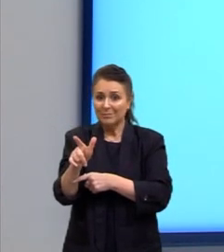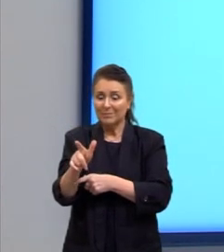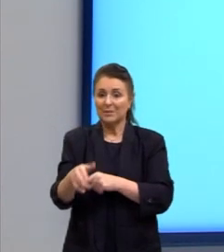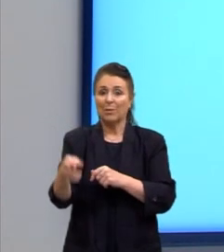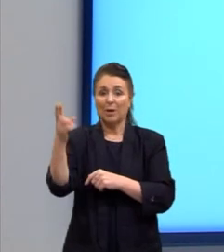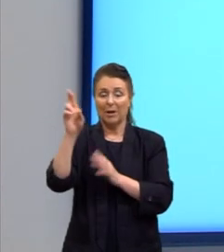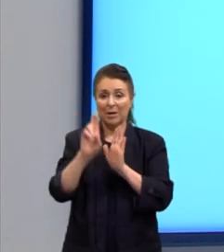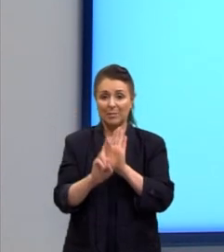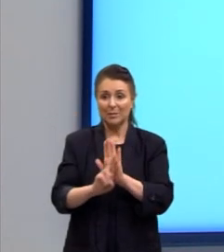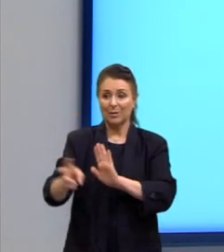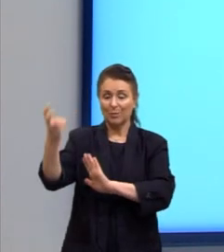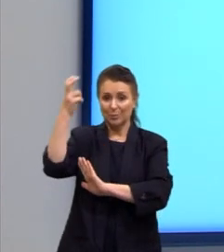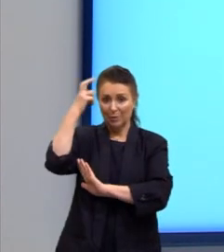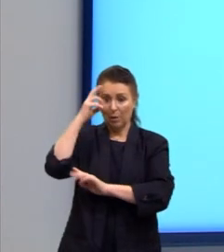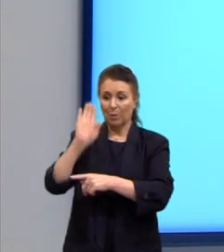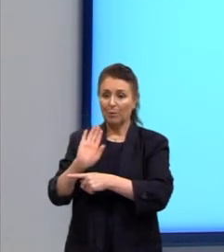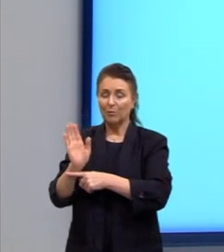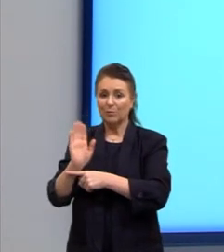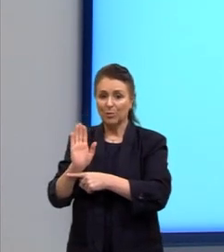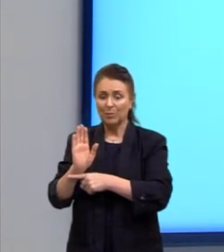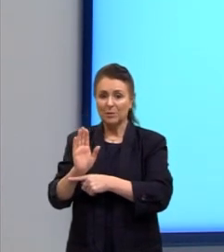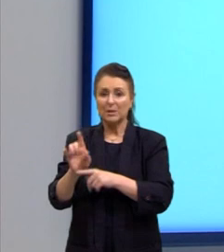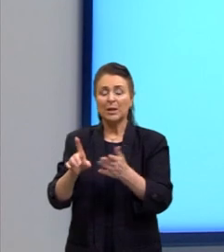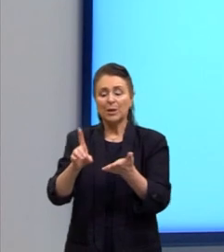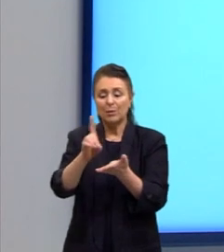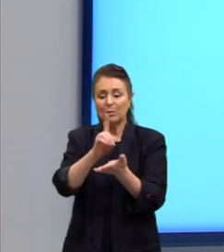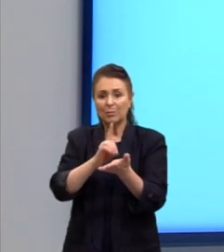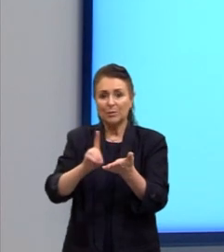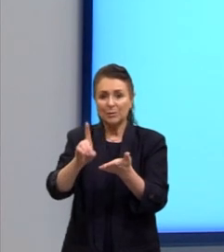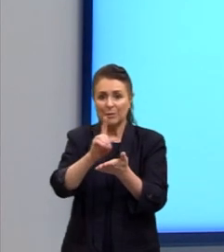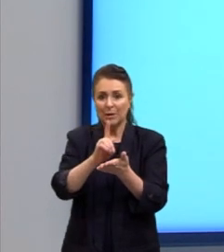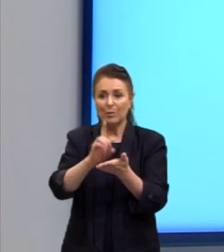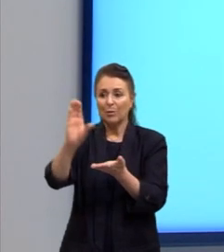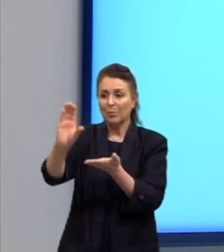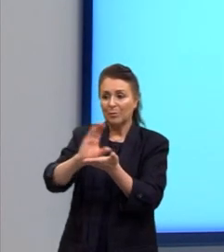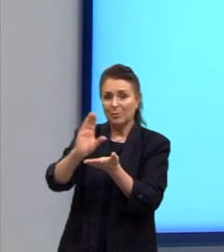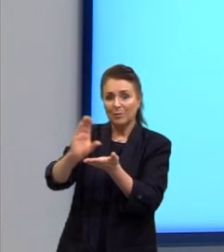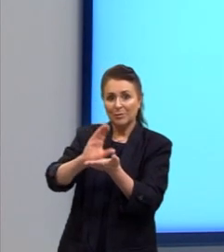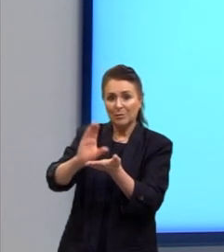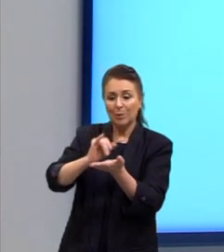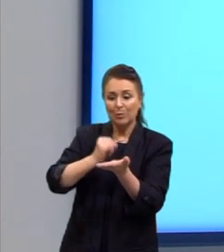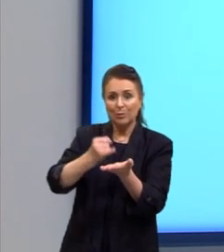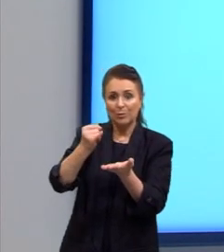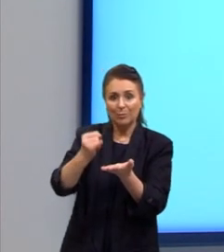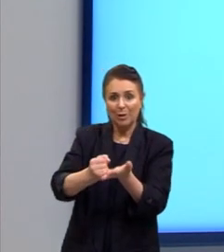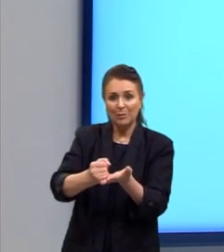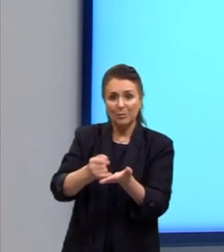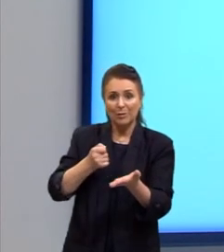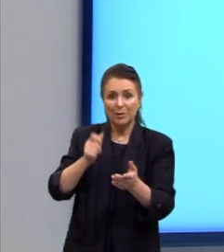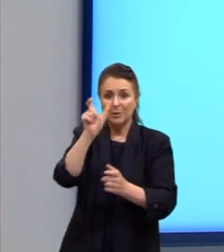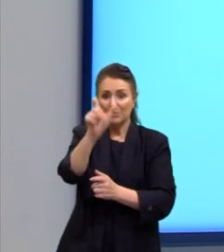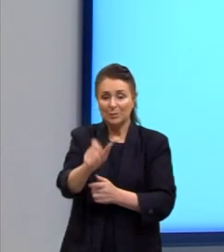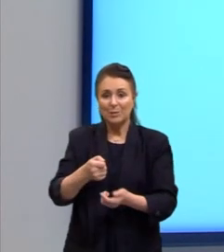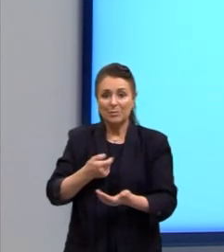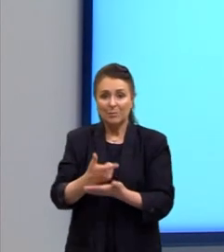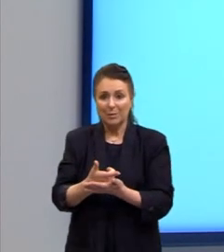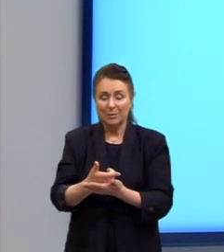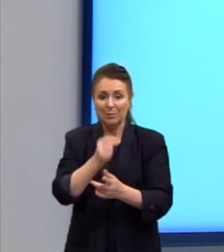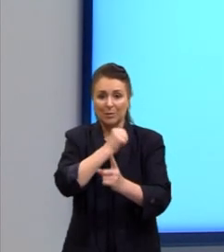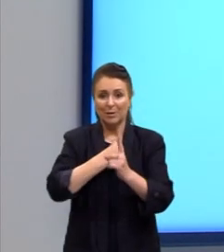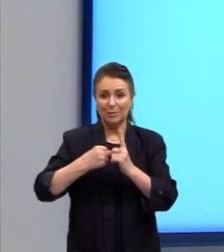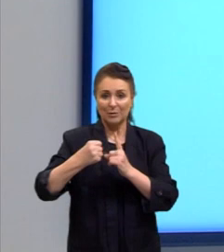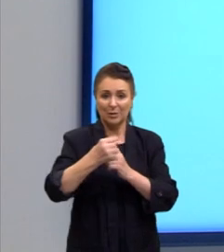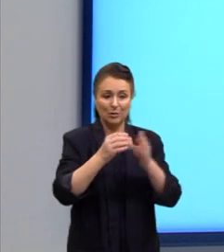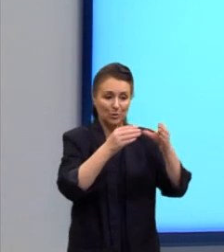filmes e documentários, por meio de verbas provenientes da contribuição pública. Para que essa sociedade classista, como